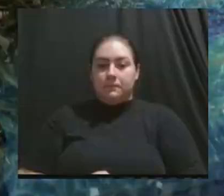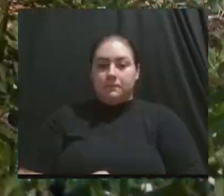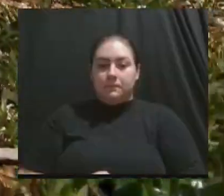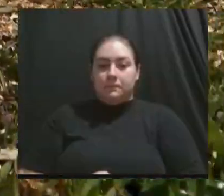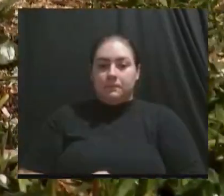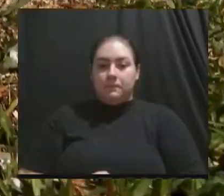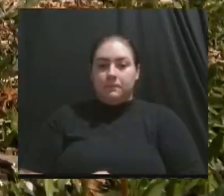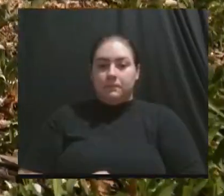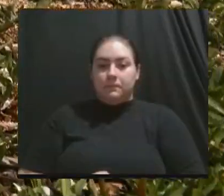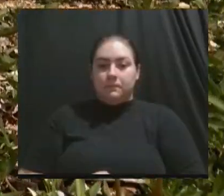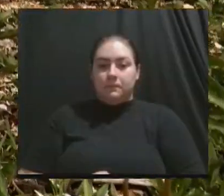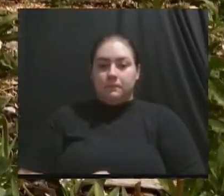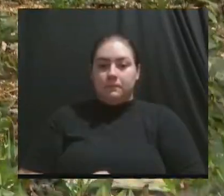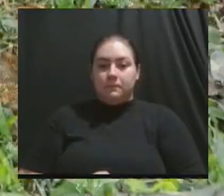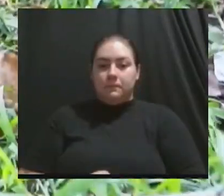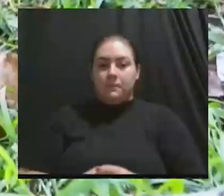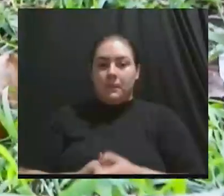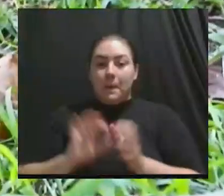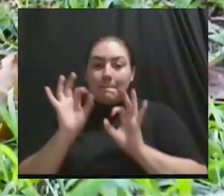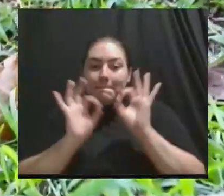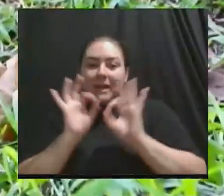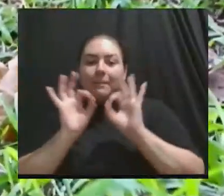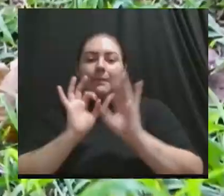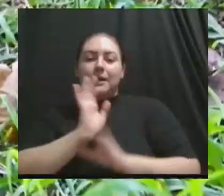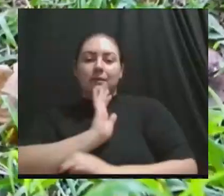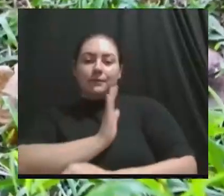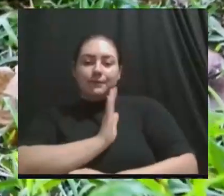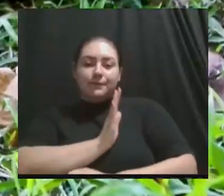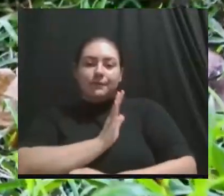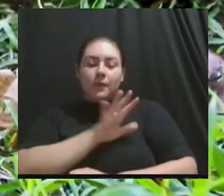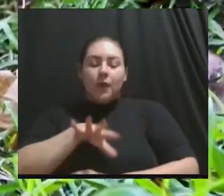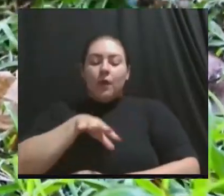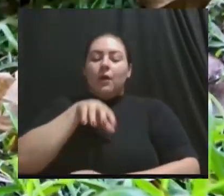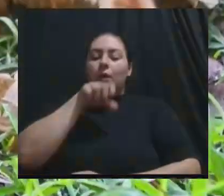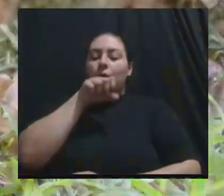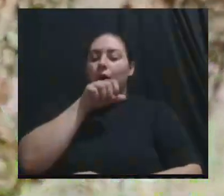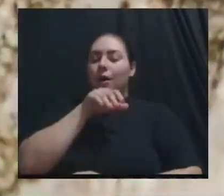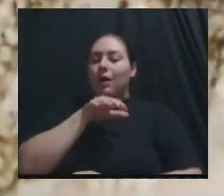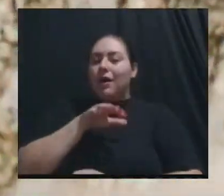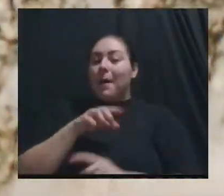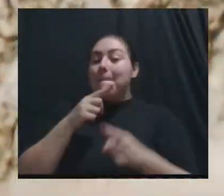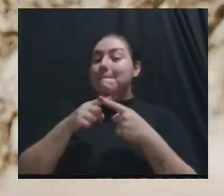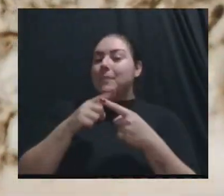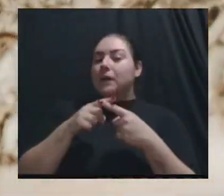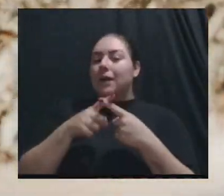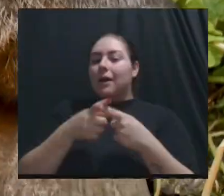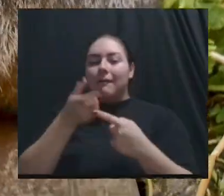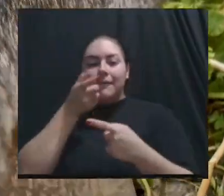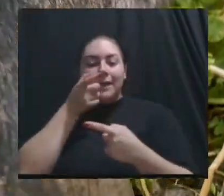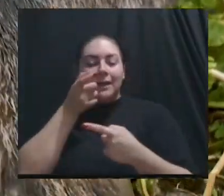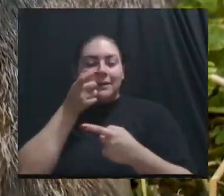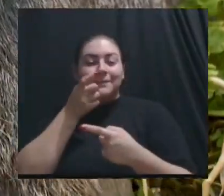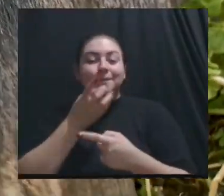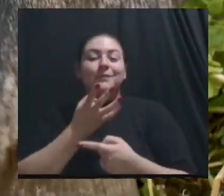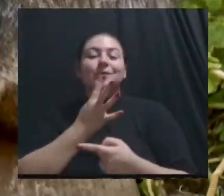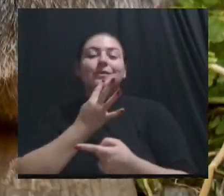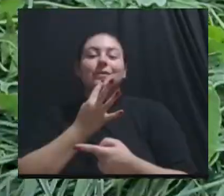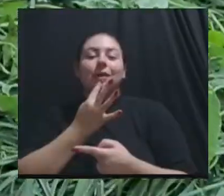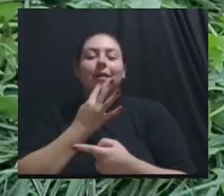Prepare o seu coração, respire fundo, porque a seguir você vai conhecer olhinhos